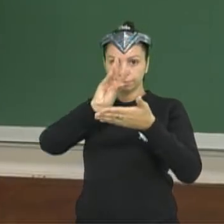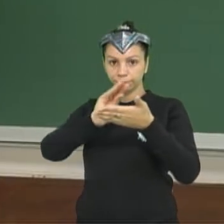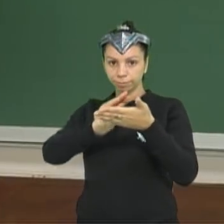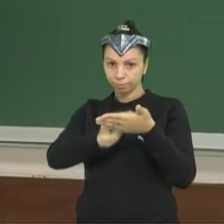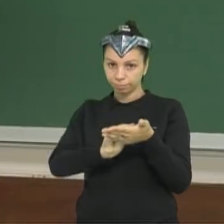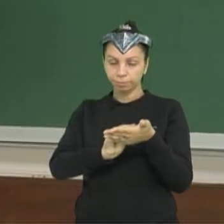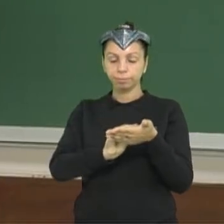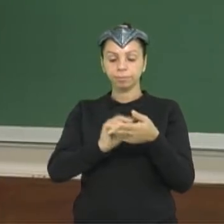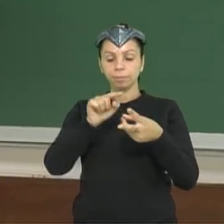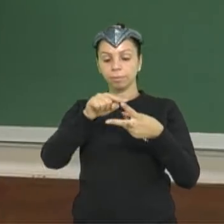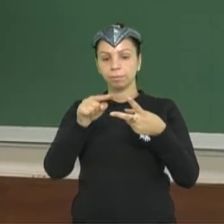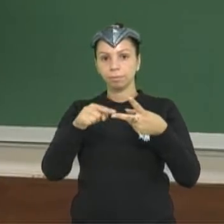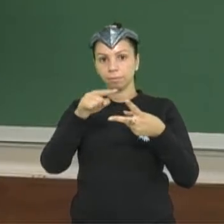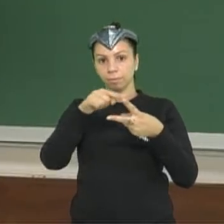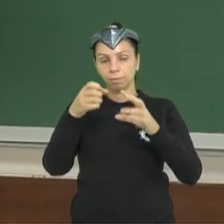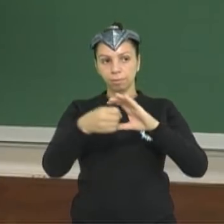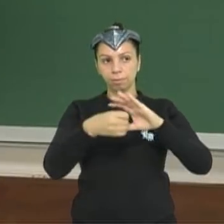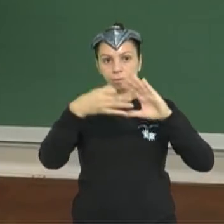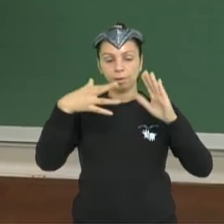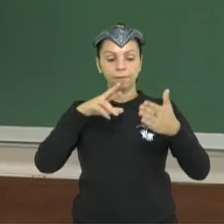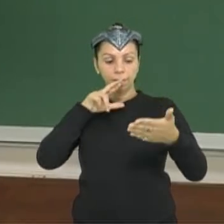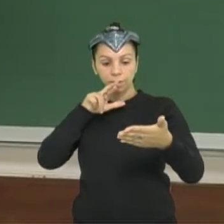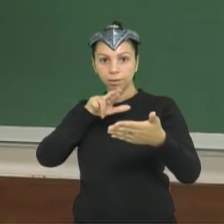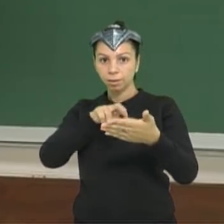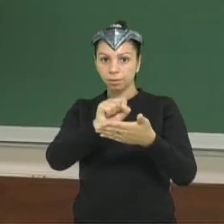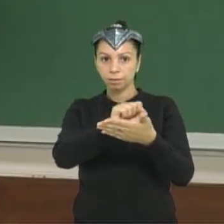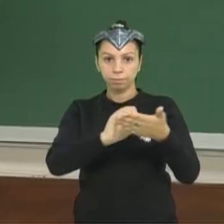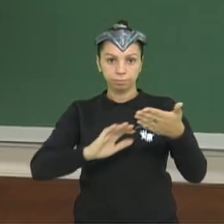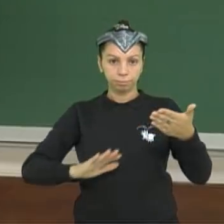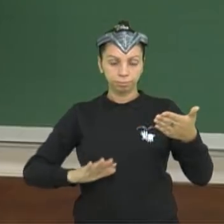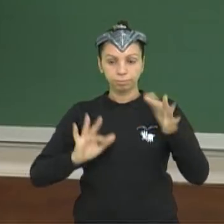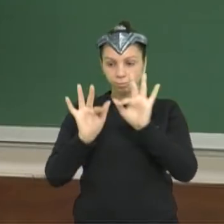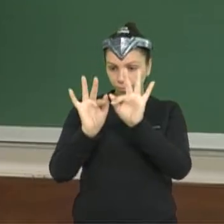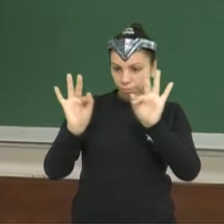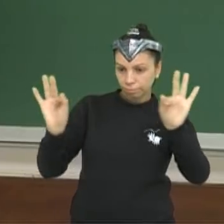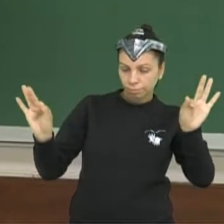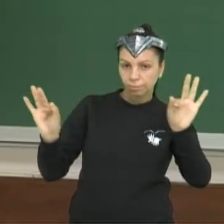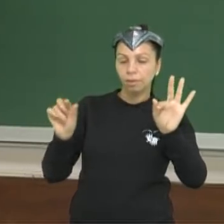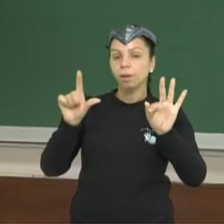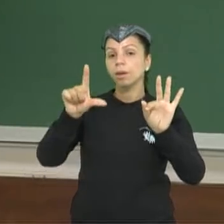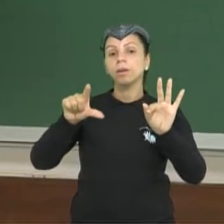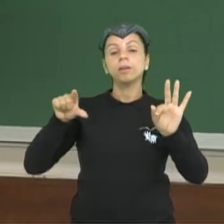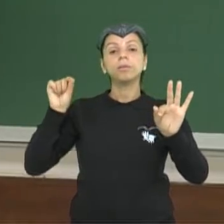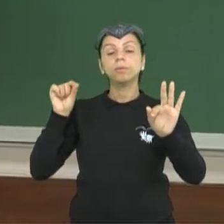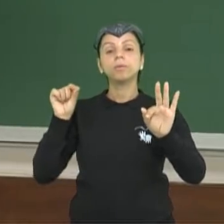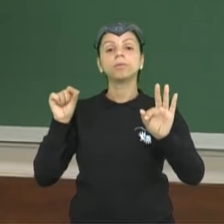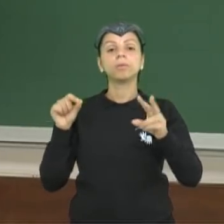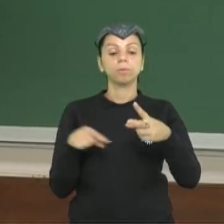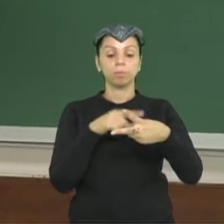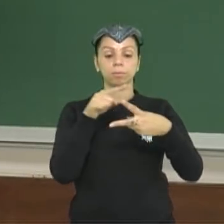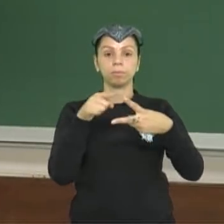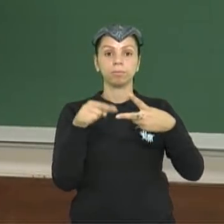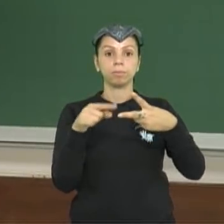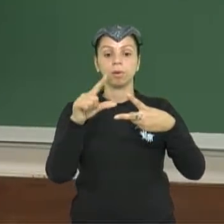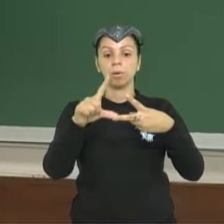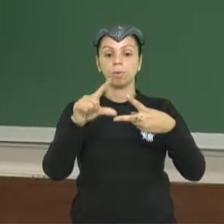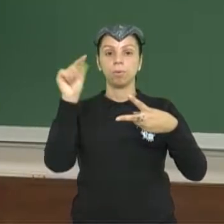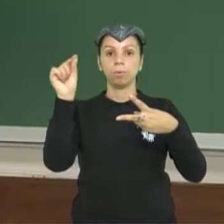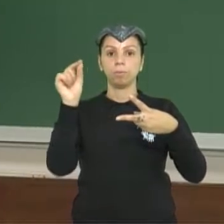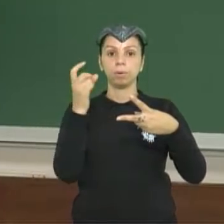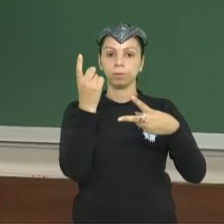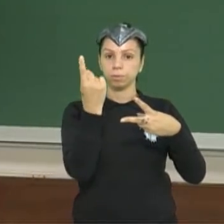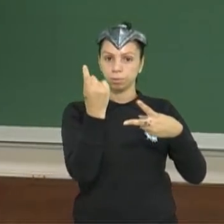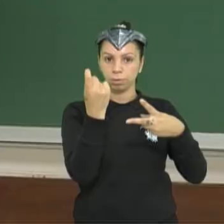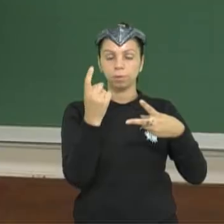essas duas características e vai responder a frasezinha escolhendo apenas uma característica